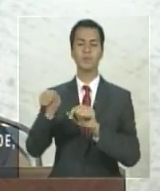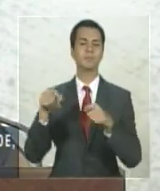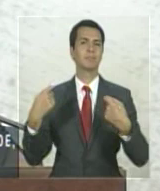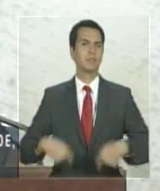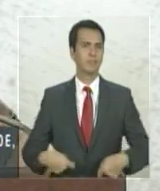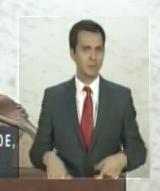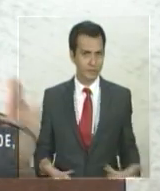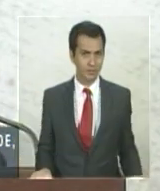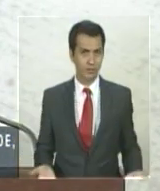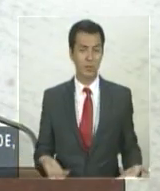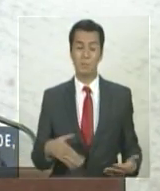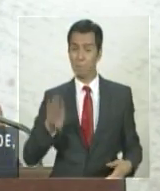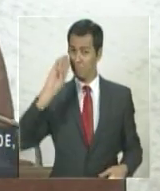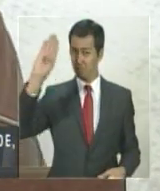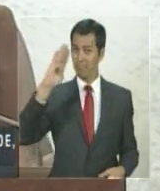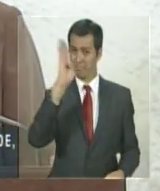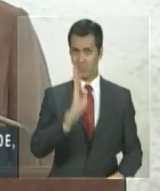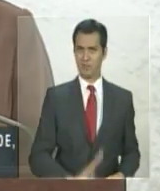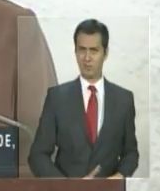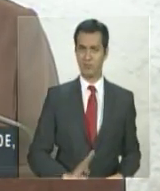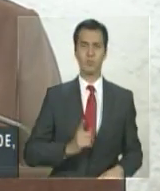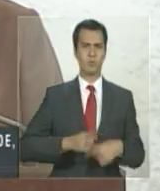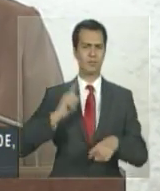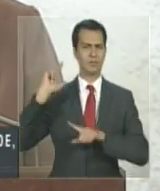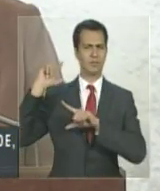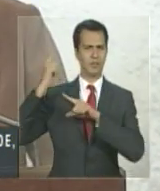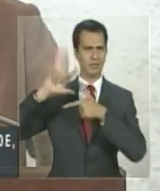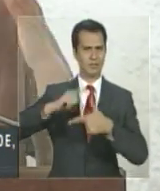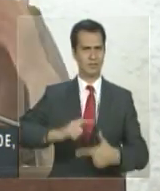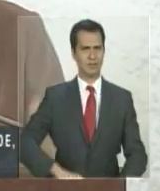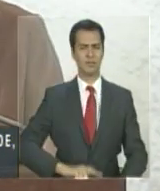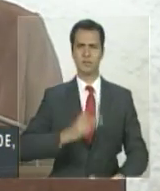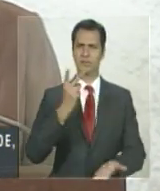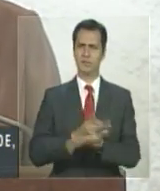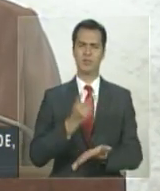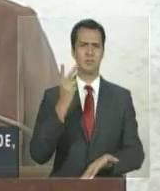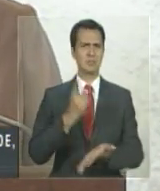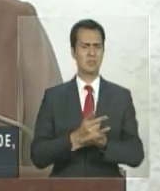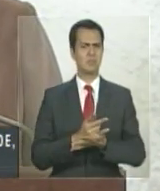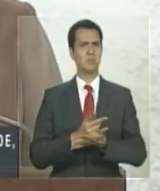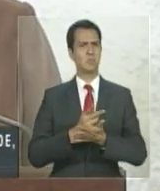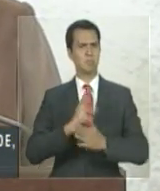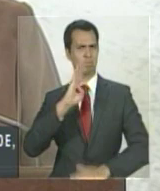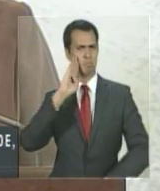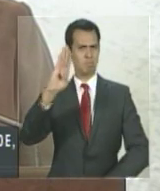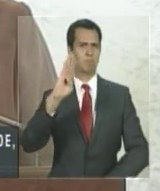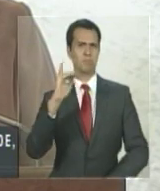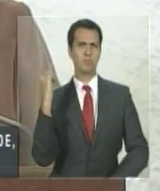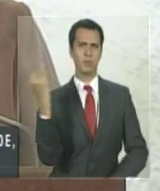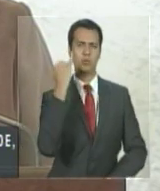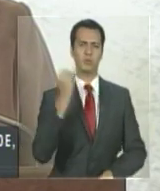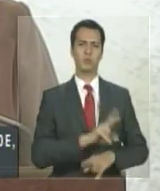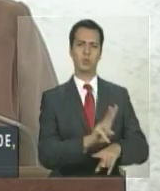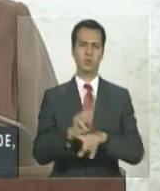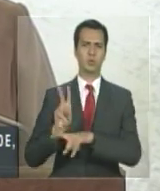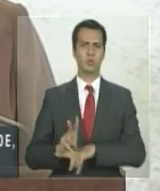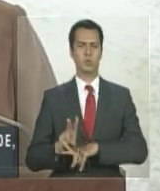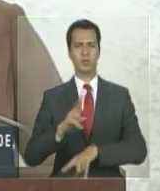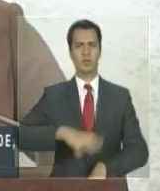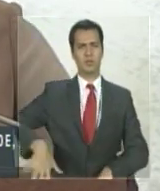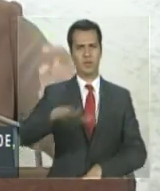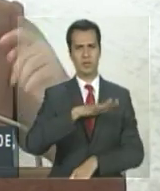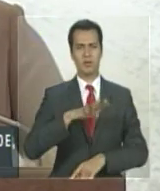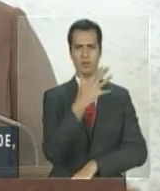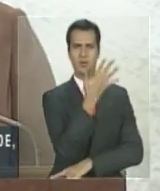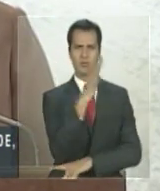em especial, que é um país que tem uma tradição de estar na vanguarda das questões ambientais. Um